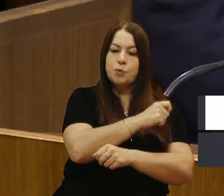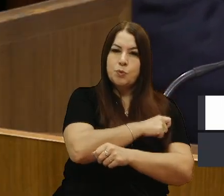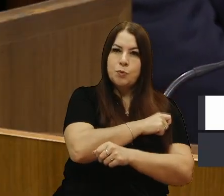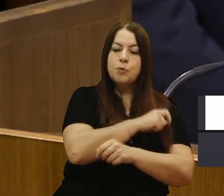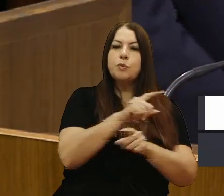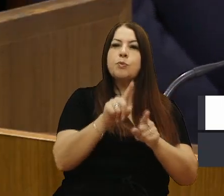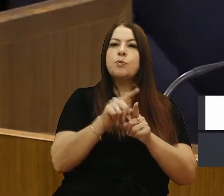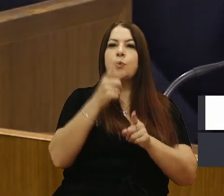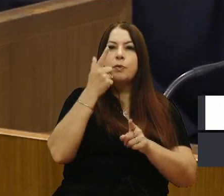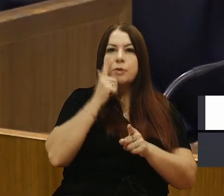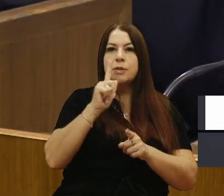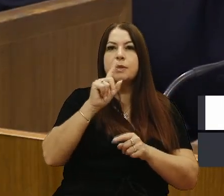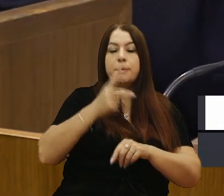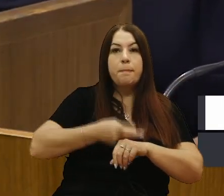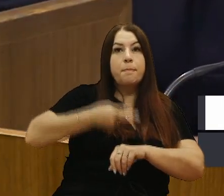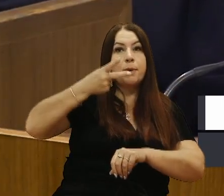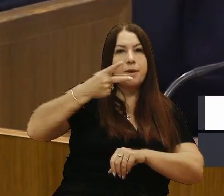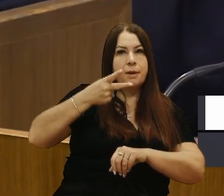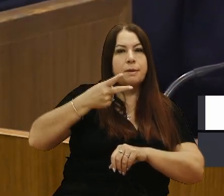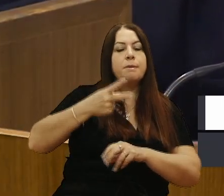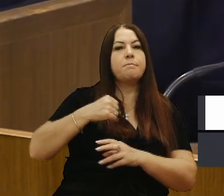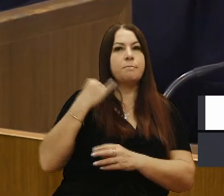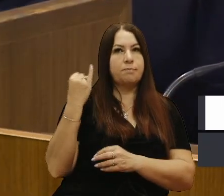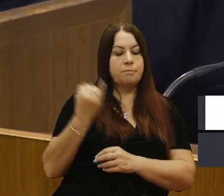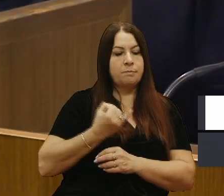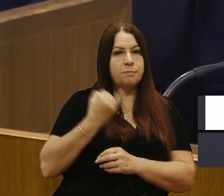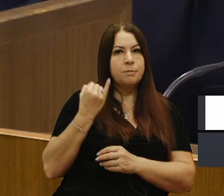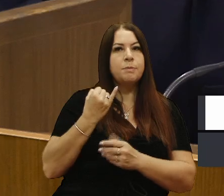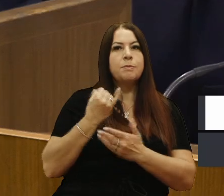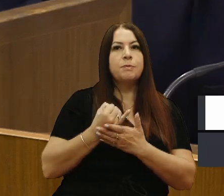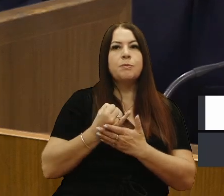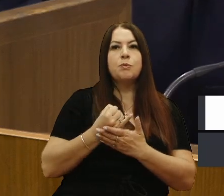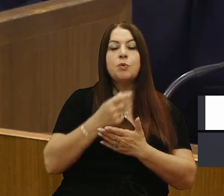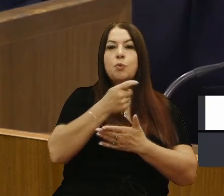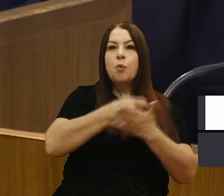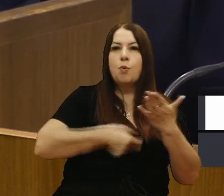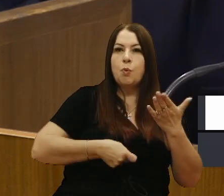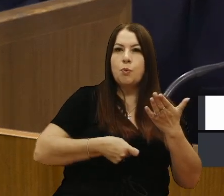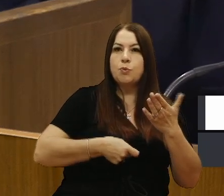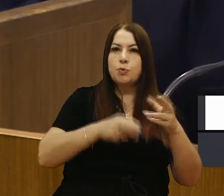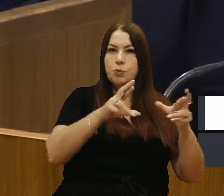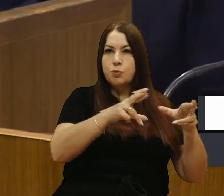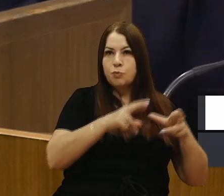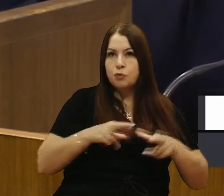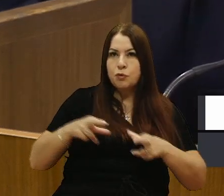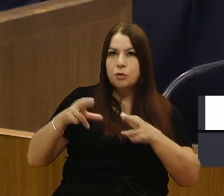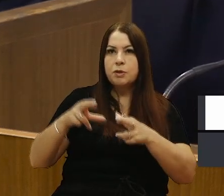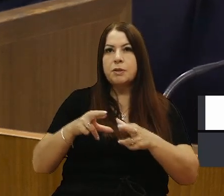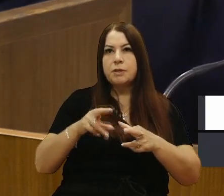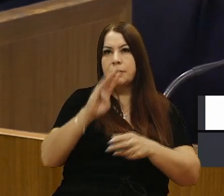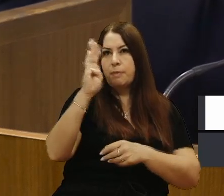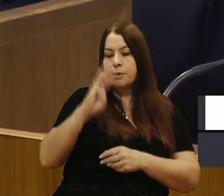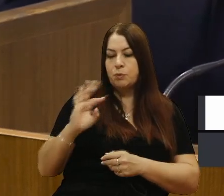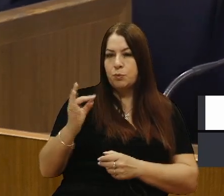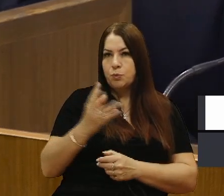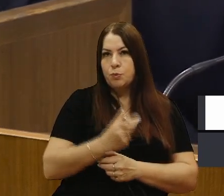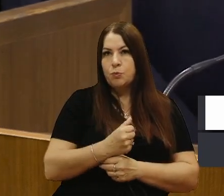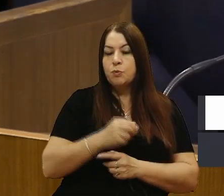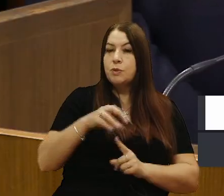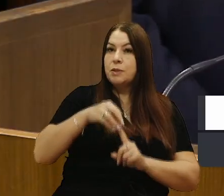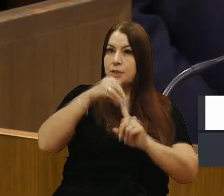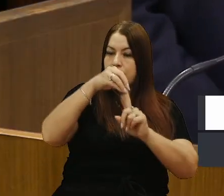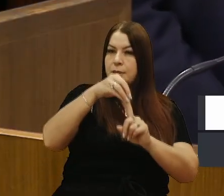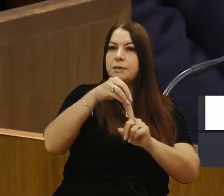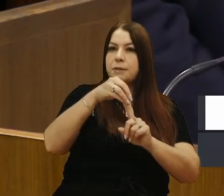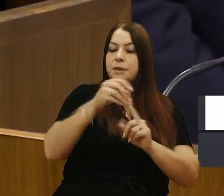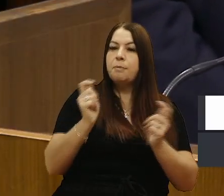egressos conquistaram premiações relevantes em concursos regionais e nacionais, destacando-se